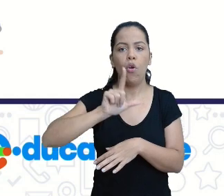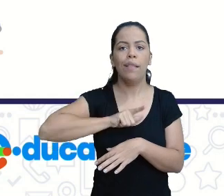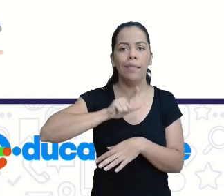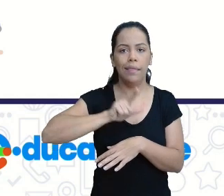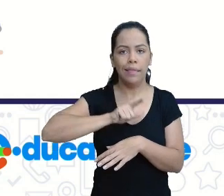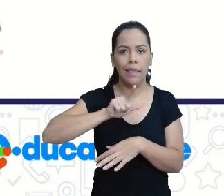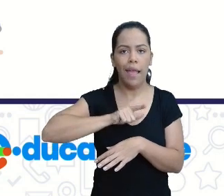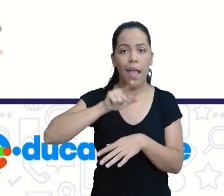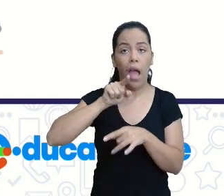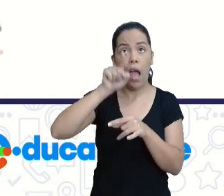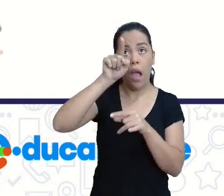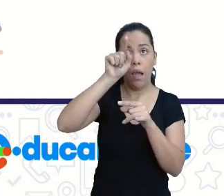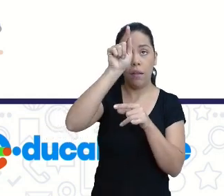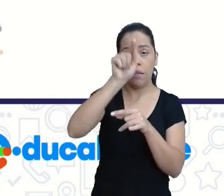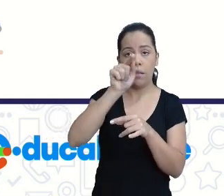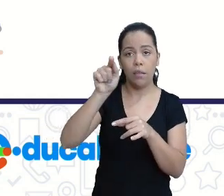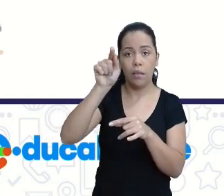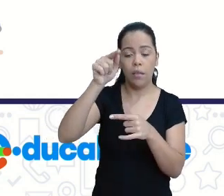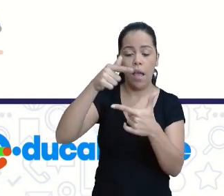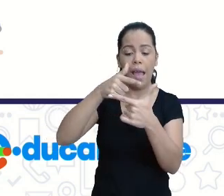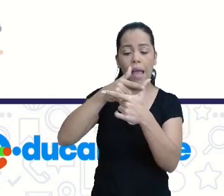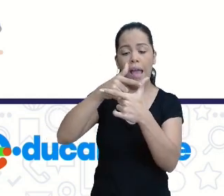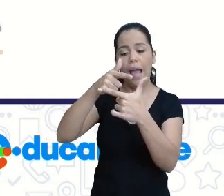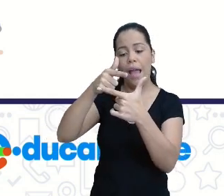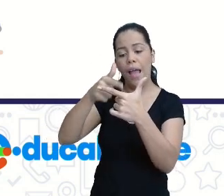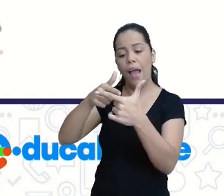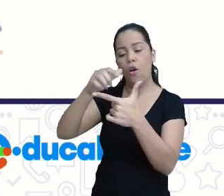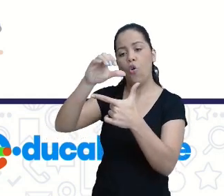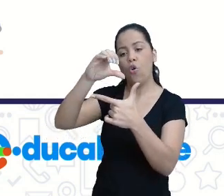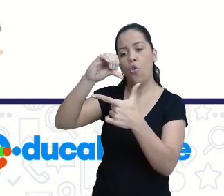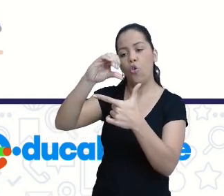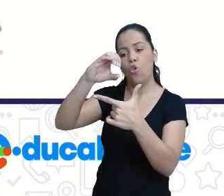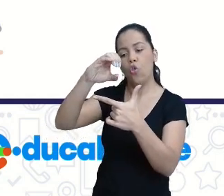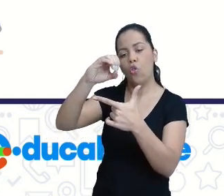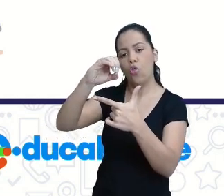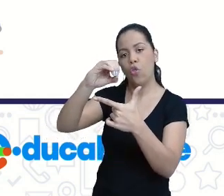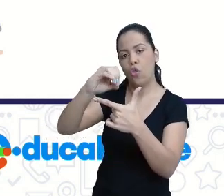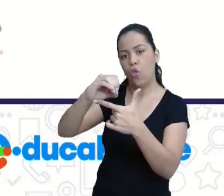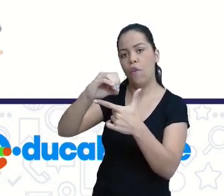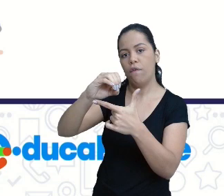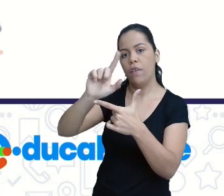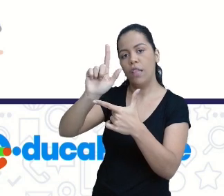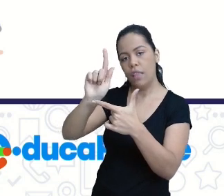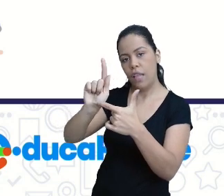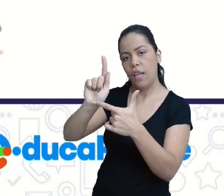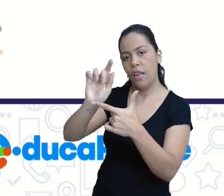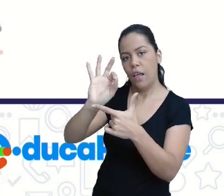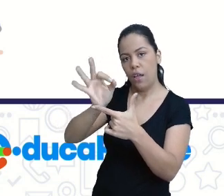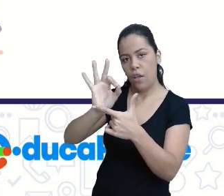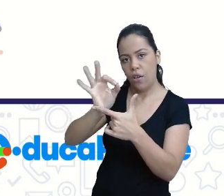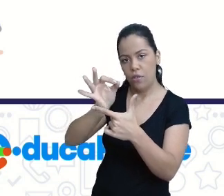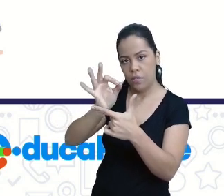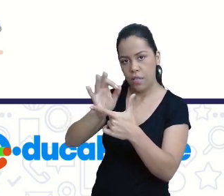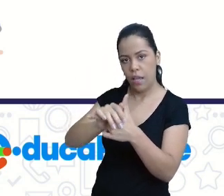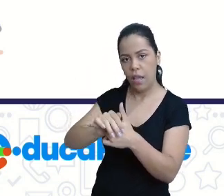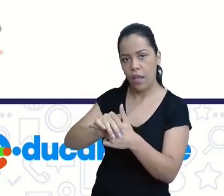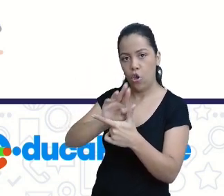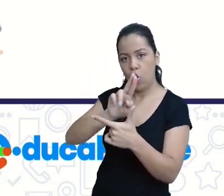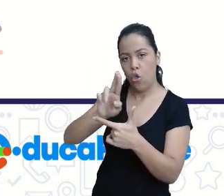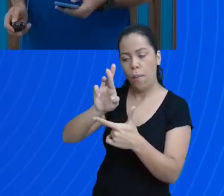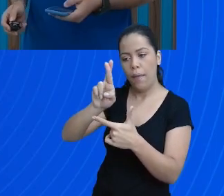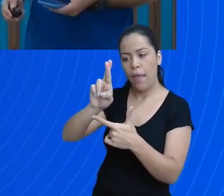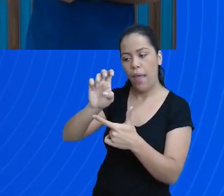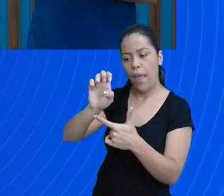gente dá o nome de triângulo retângulo, triângulo que tem um ângulo reto, o ângulo de 90 graus. E ele vai servir para a